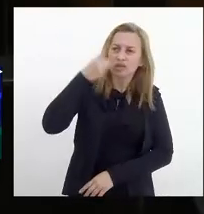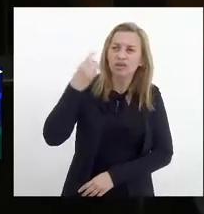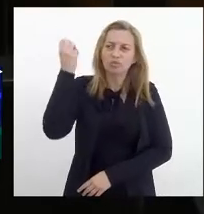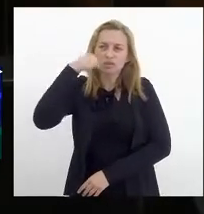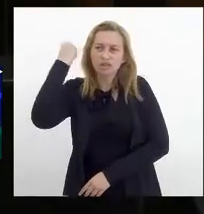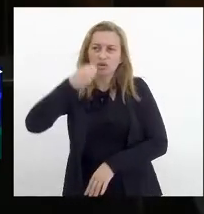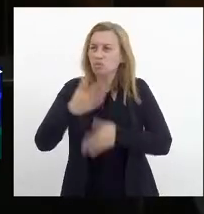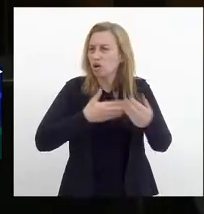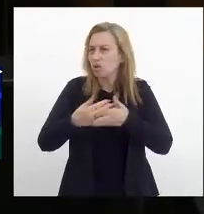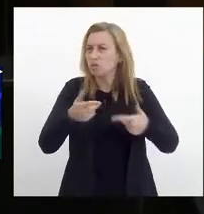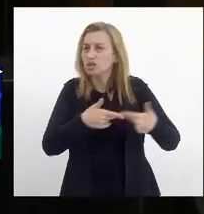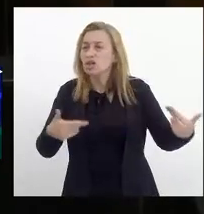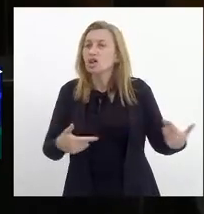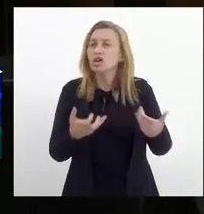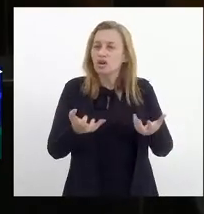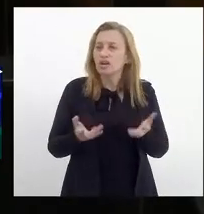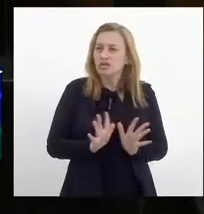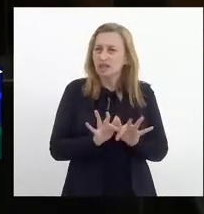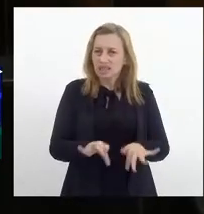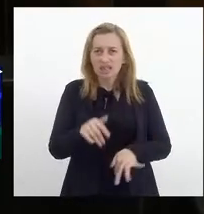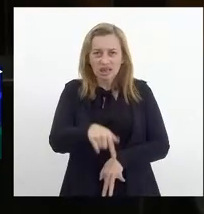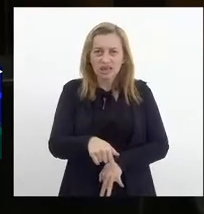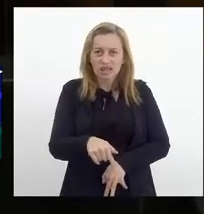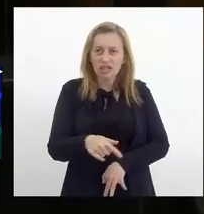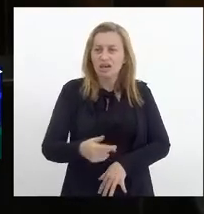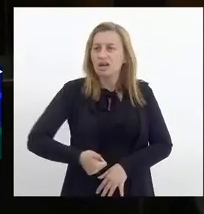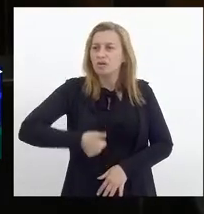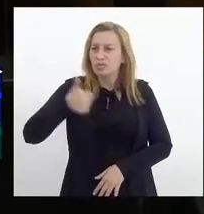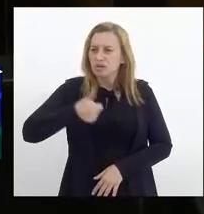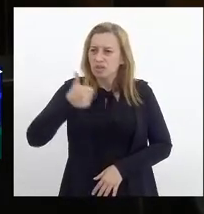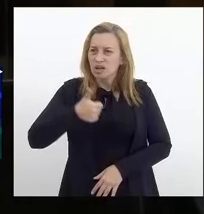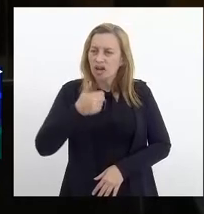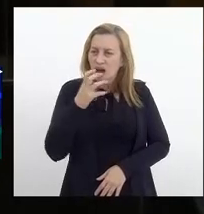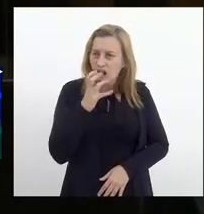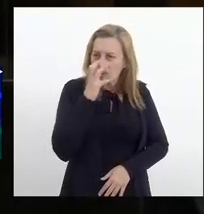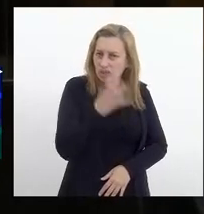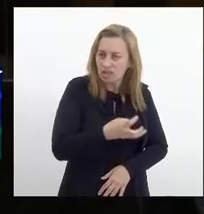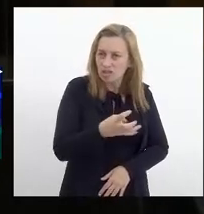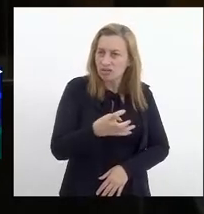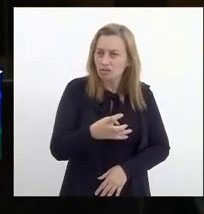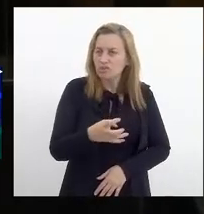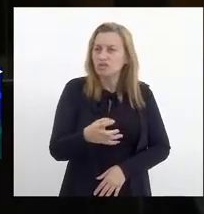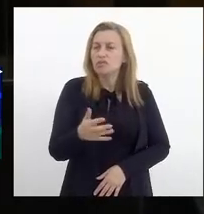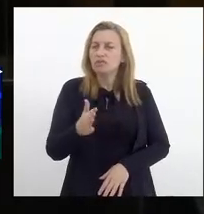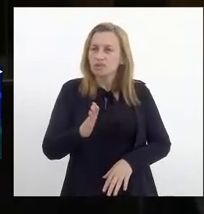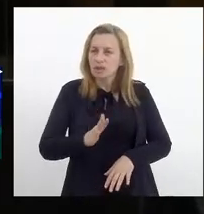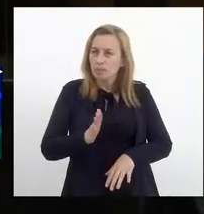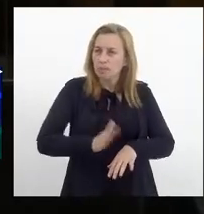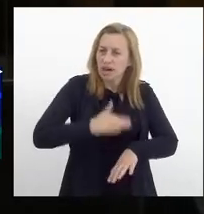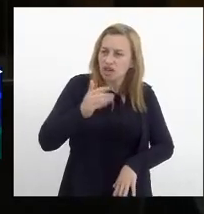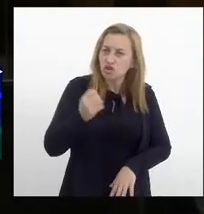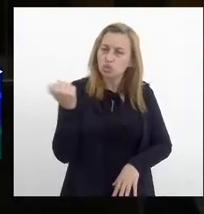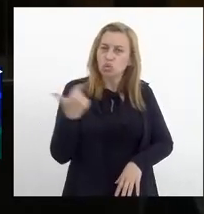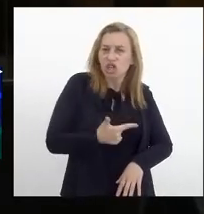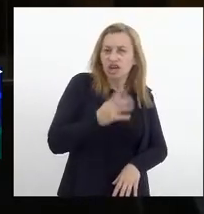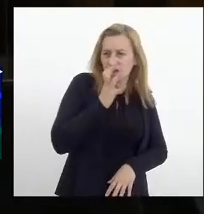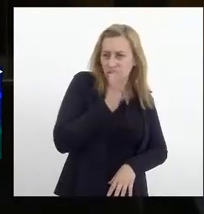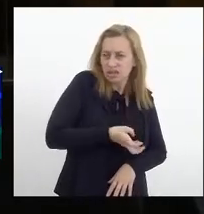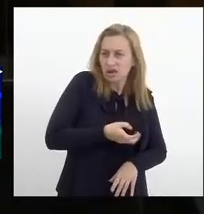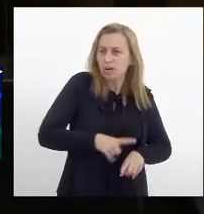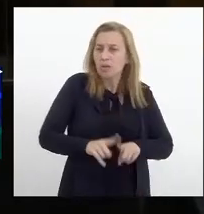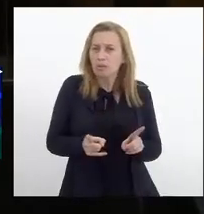Senador que quer que seja por isso eu quero aqui temos lá fazendo essa primeira denúncia nós vamos fazer mais do que denunciar mas é absolutamente